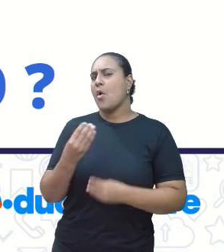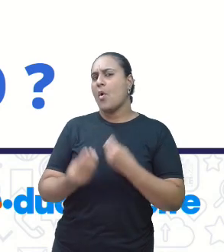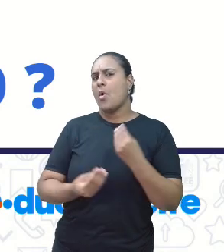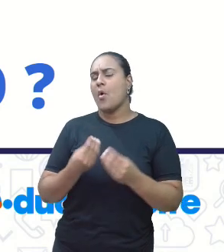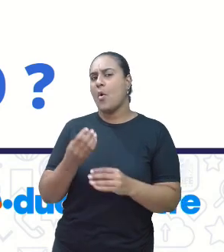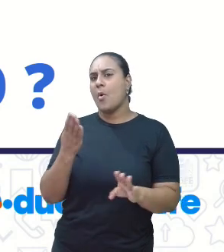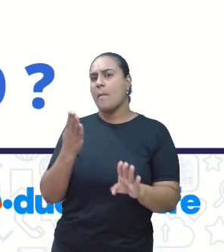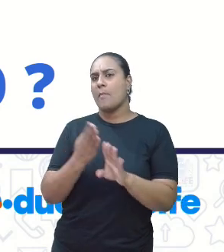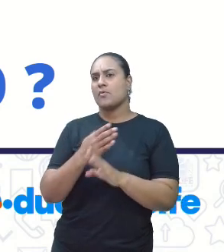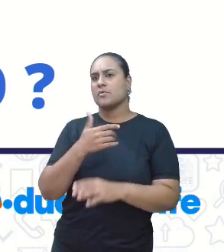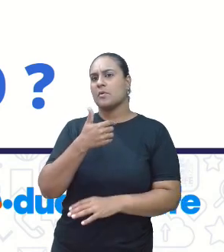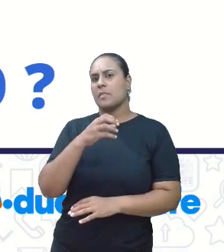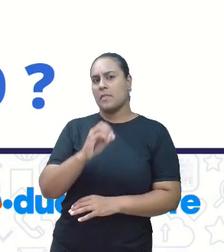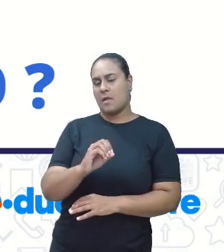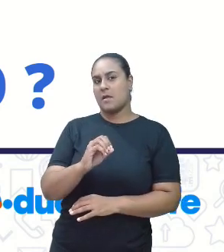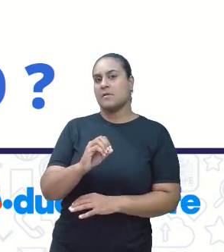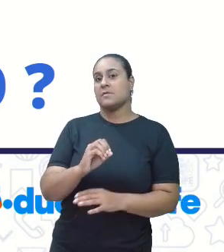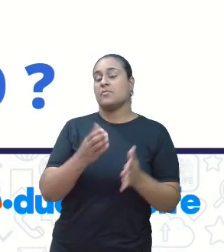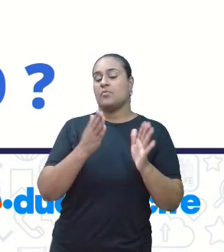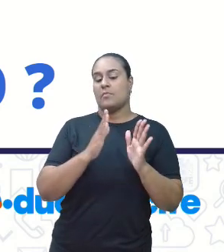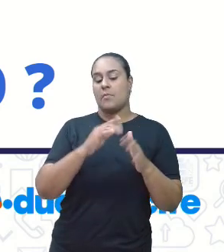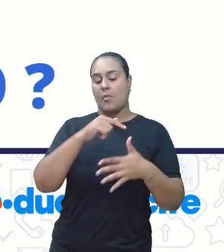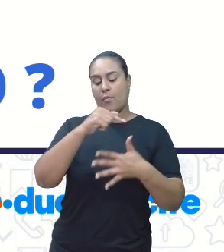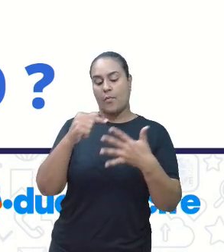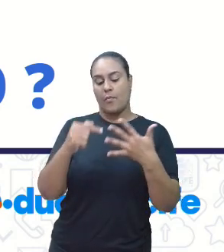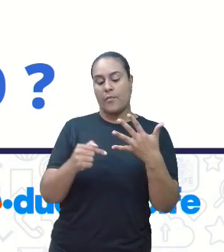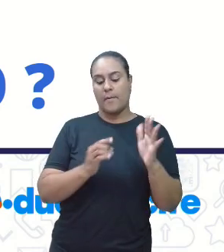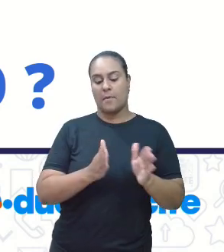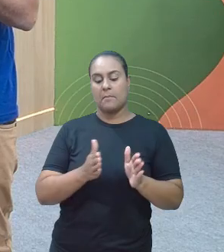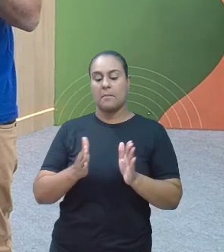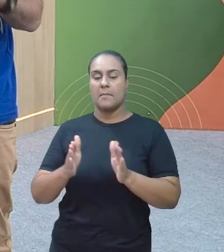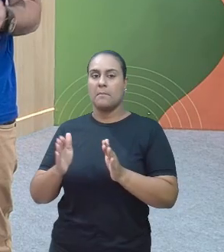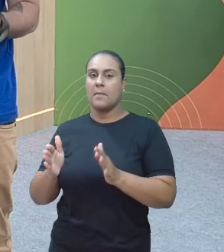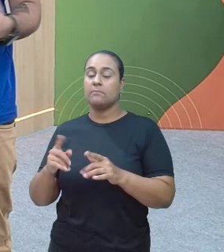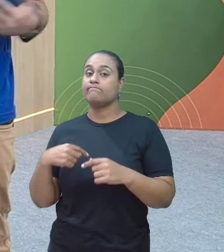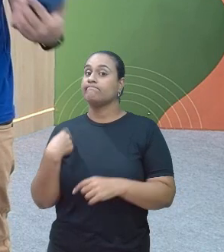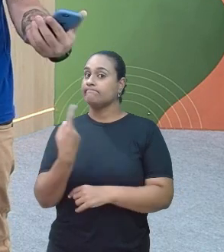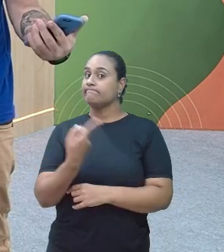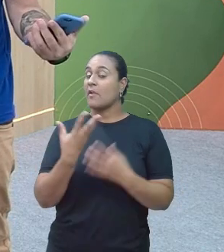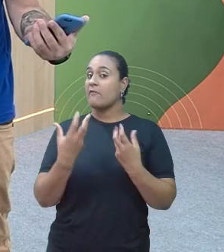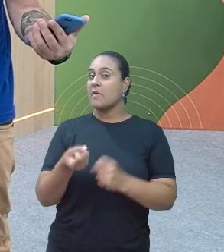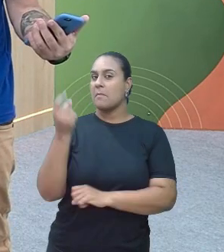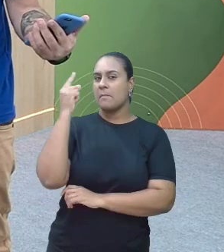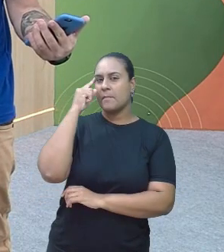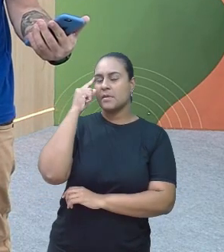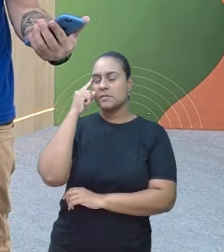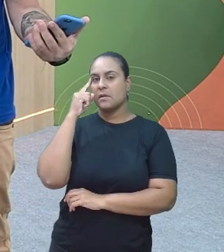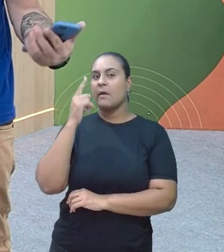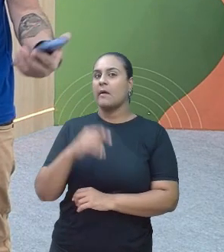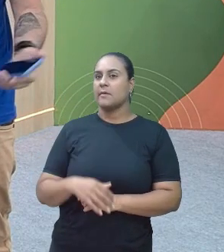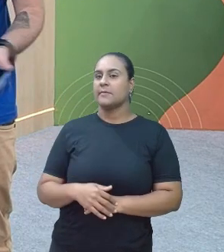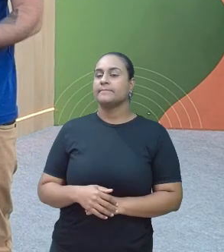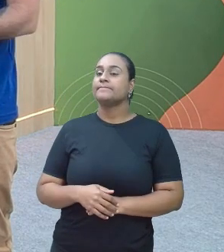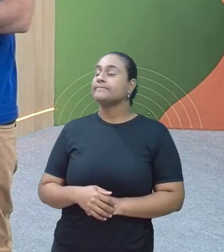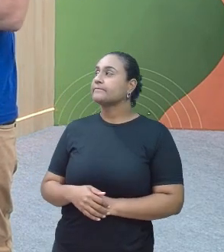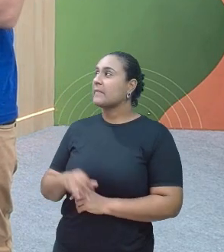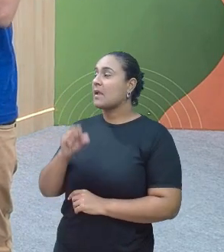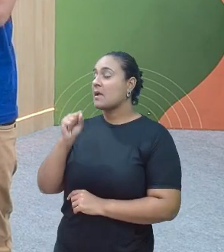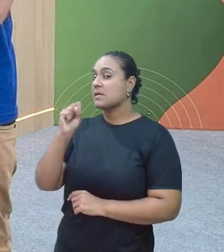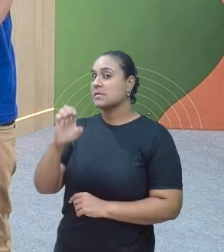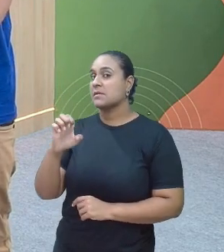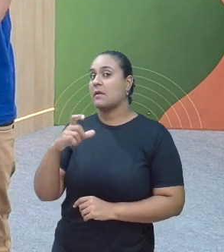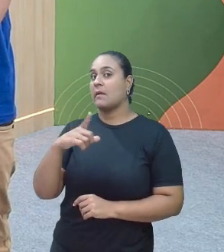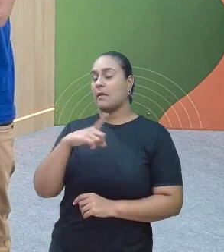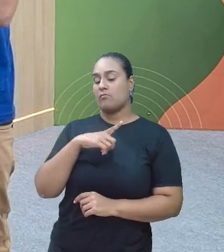o 10º elemento dessa sequência, tá certo? Então, vamos pensar um pouco como a gente fez na aula anterior. Se eu